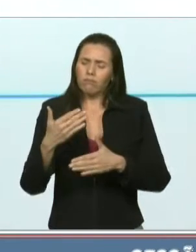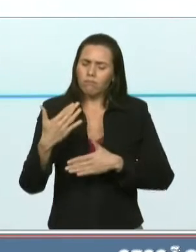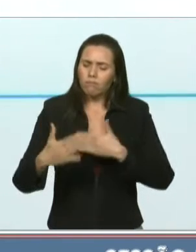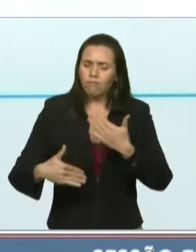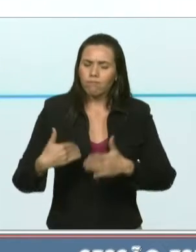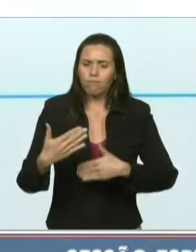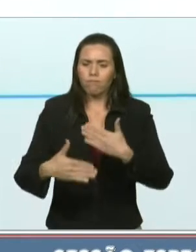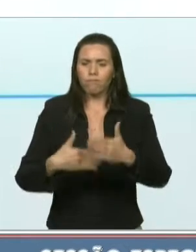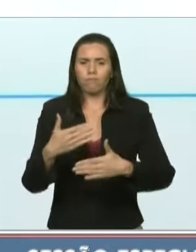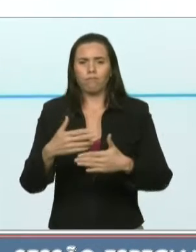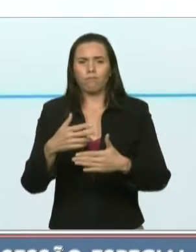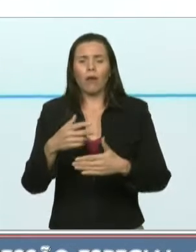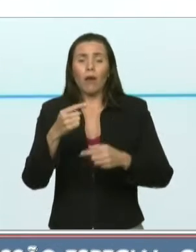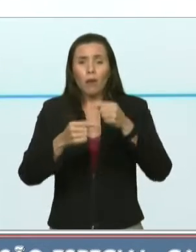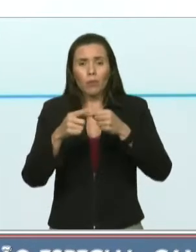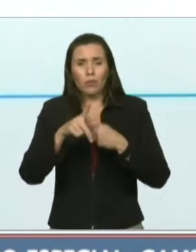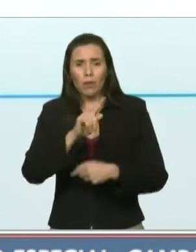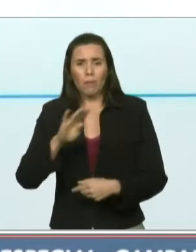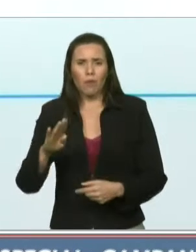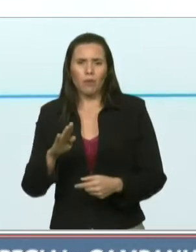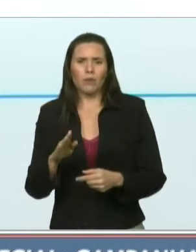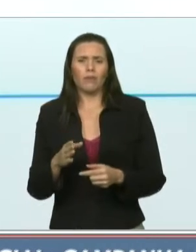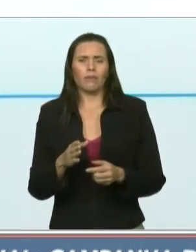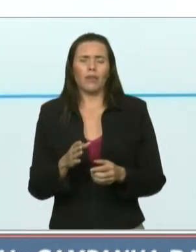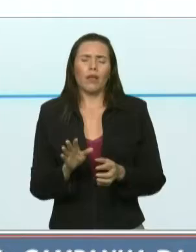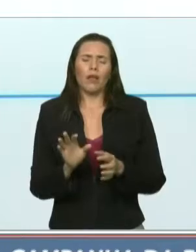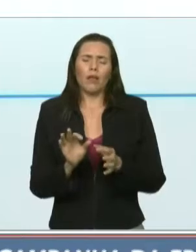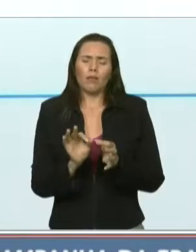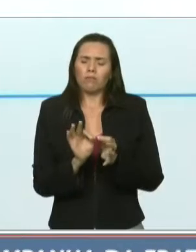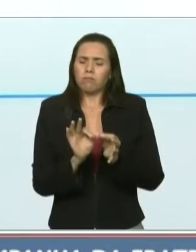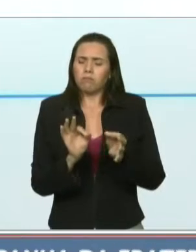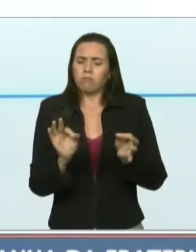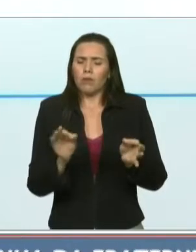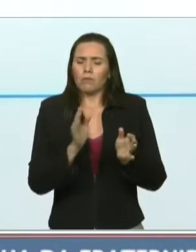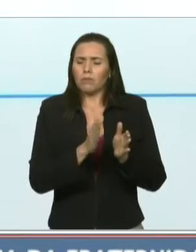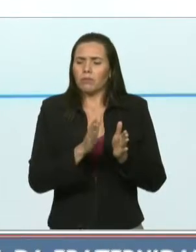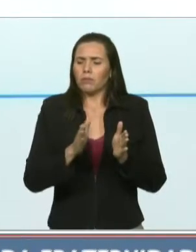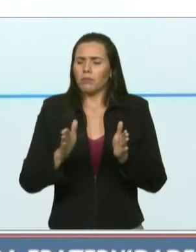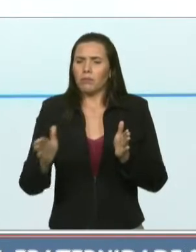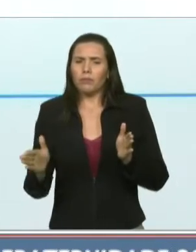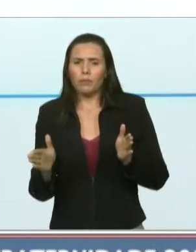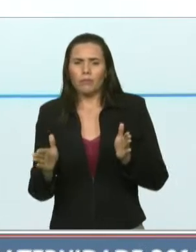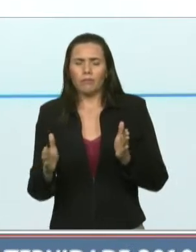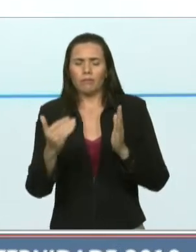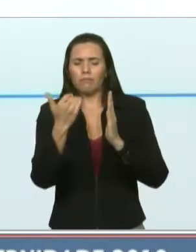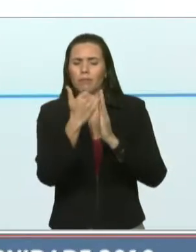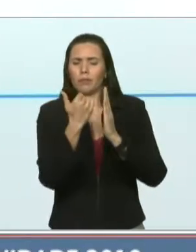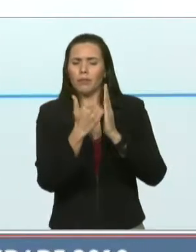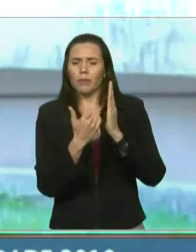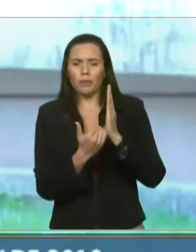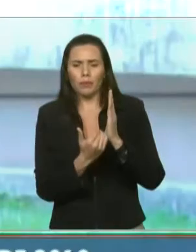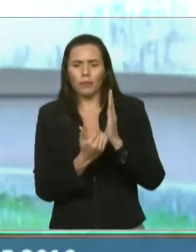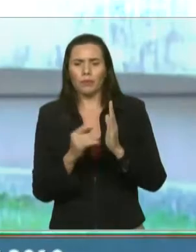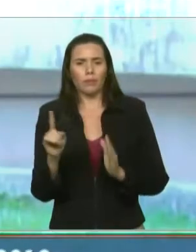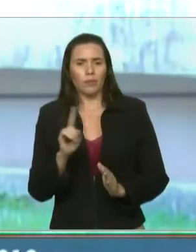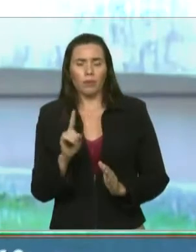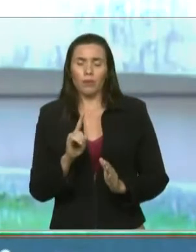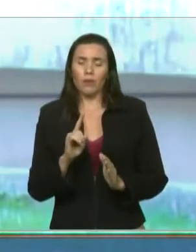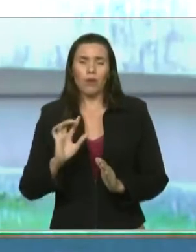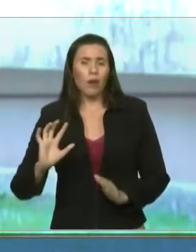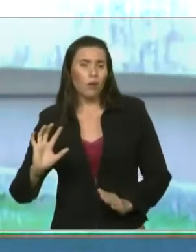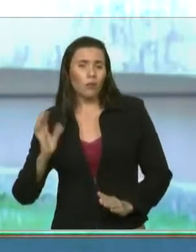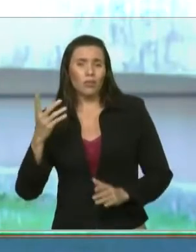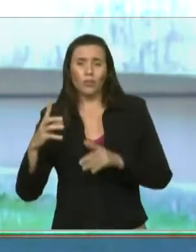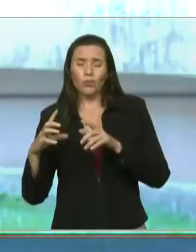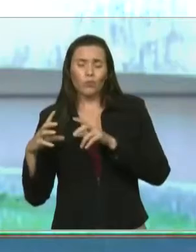pública não acontece de forma linear, como a gente costuma separar metodologicamente para poder analisar uma política pública. Ela acontece tudo ao